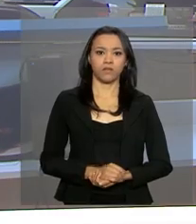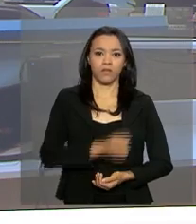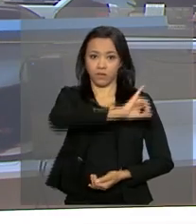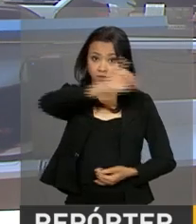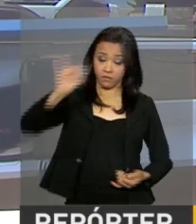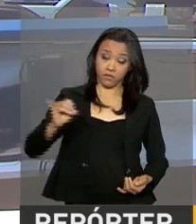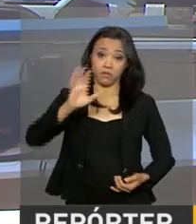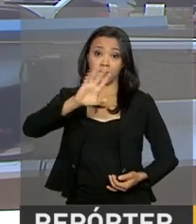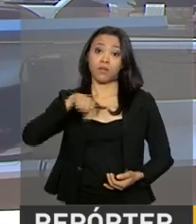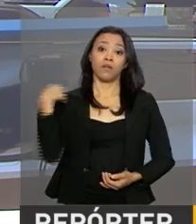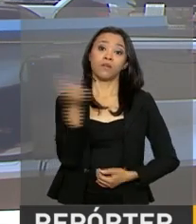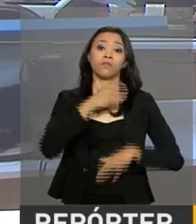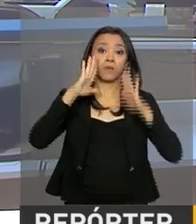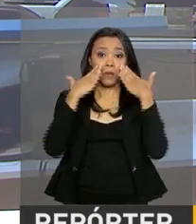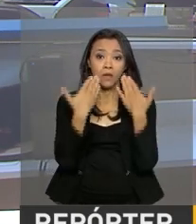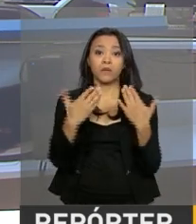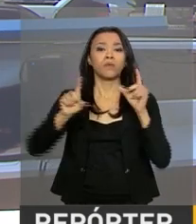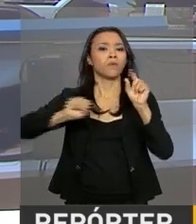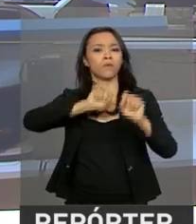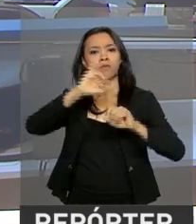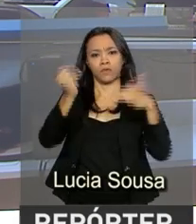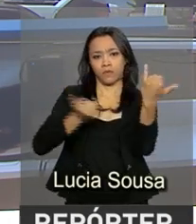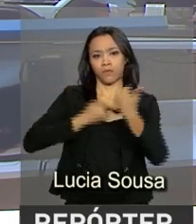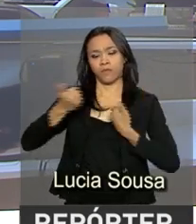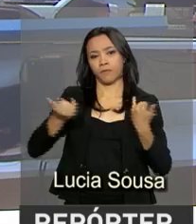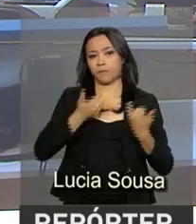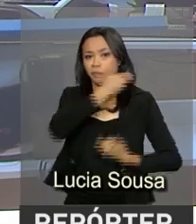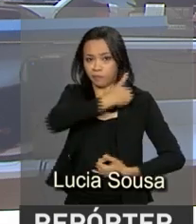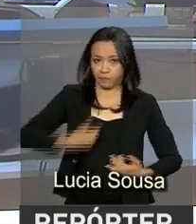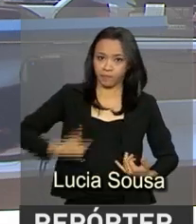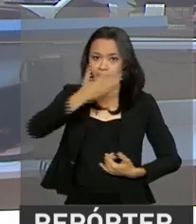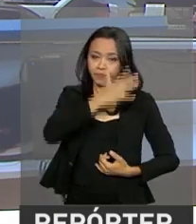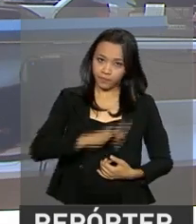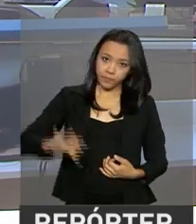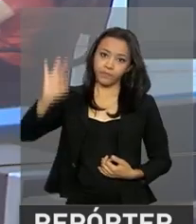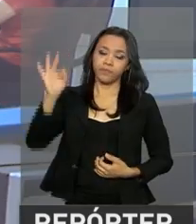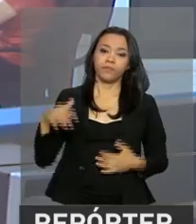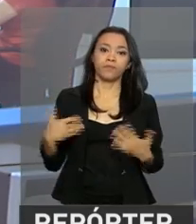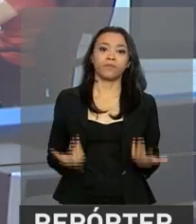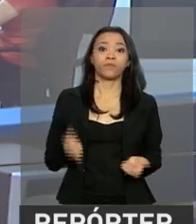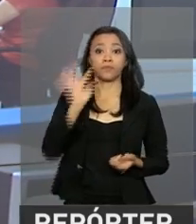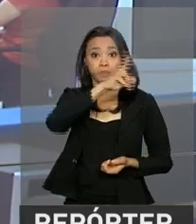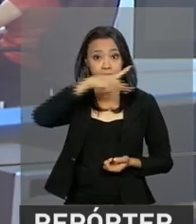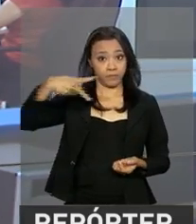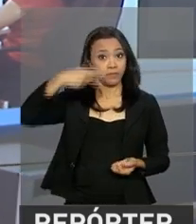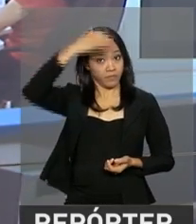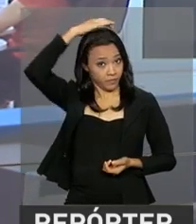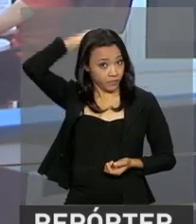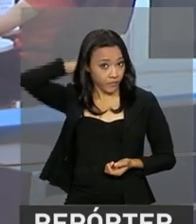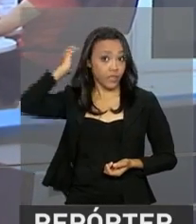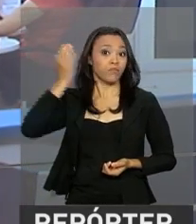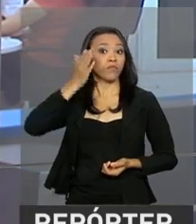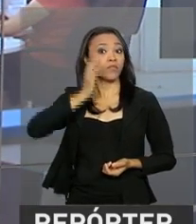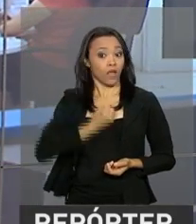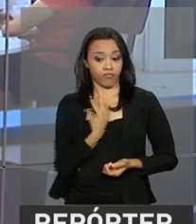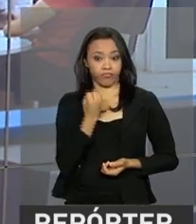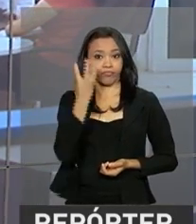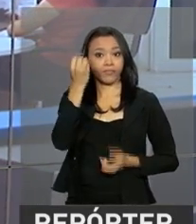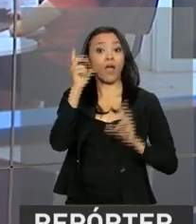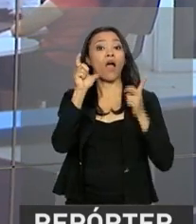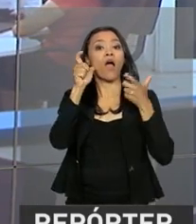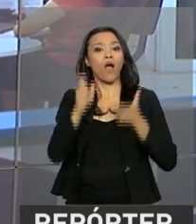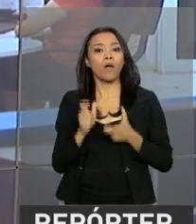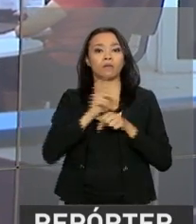Olá o repórter NBR está de volta com as informações do governo federal o presidente Michel Temer está a caminho da Índia